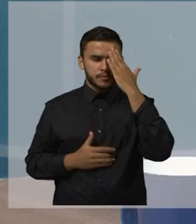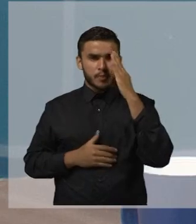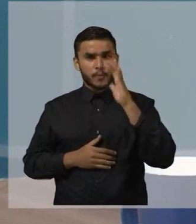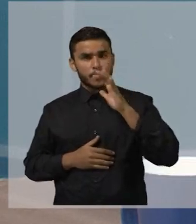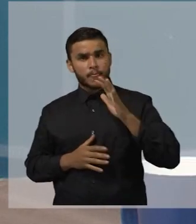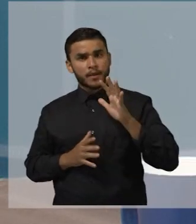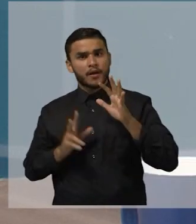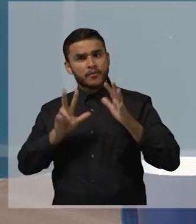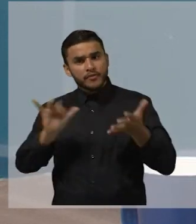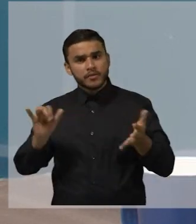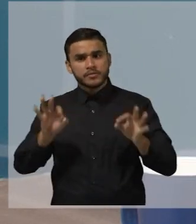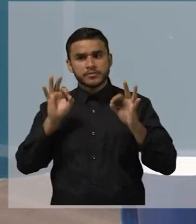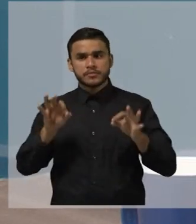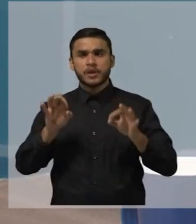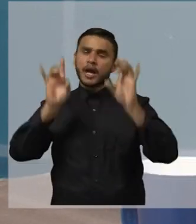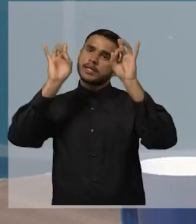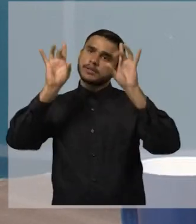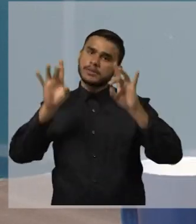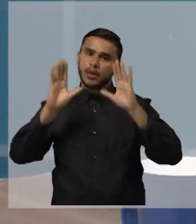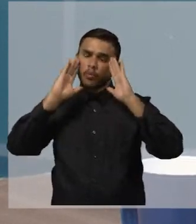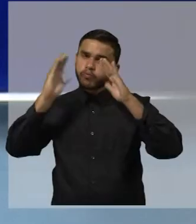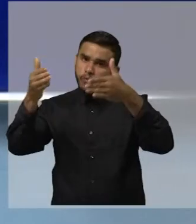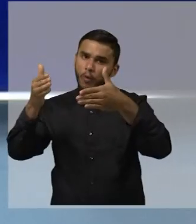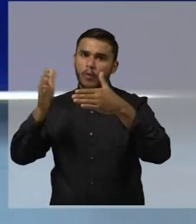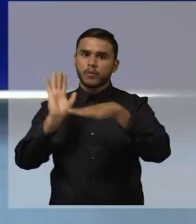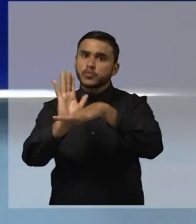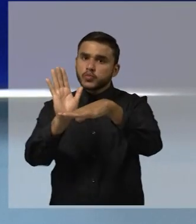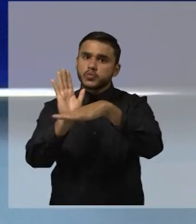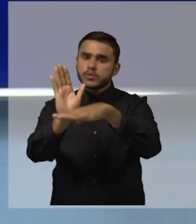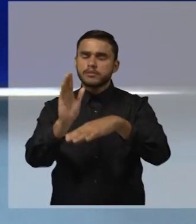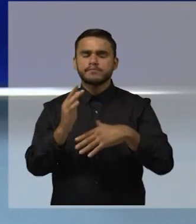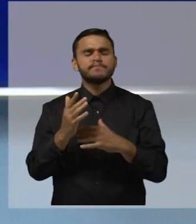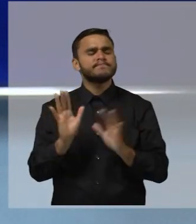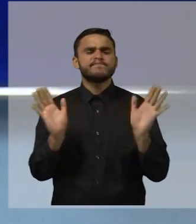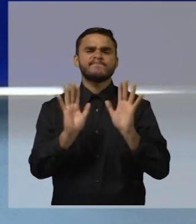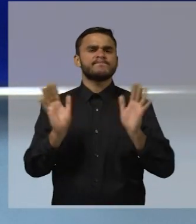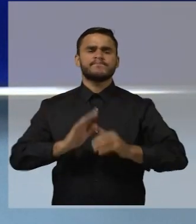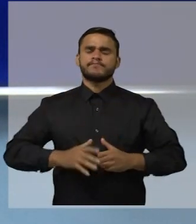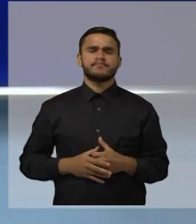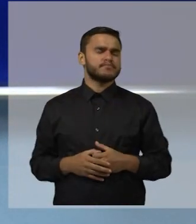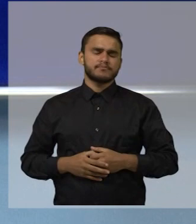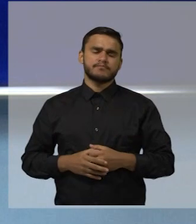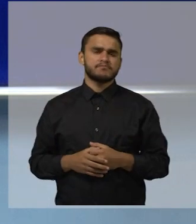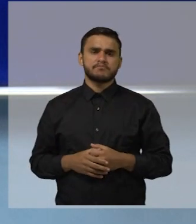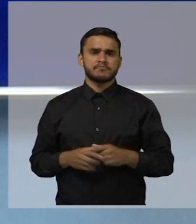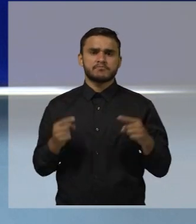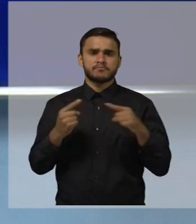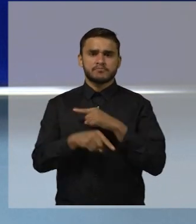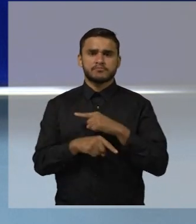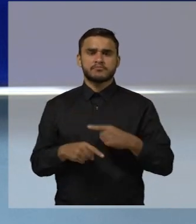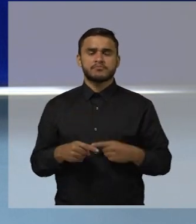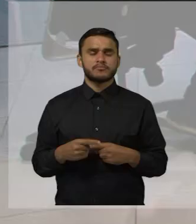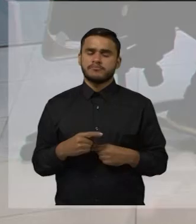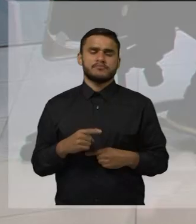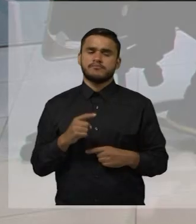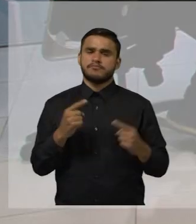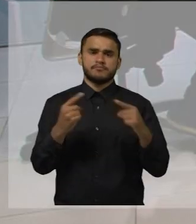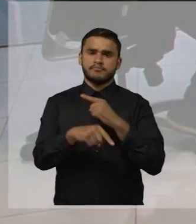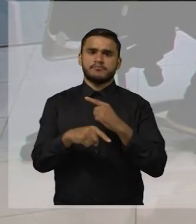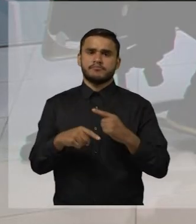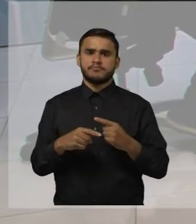que mereça um tratamento específico, na verdade, é você tentar juntar tomates